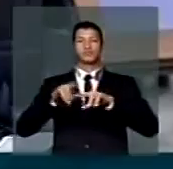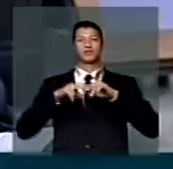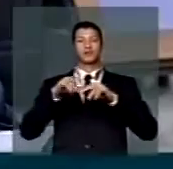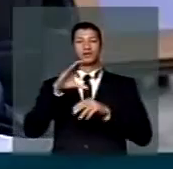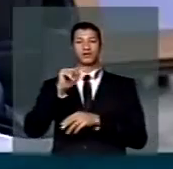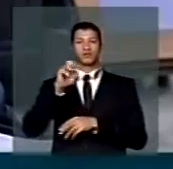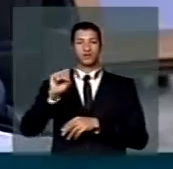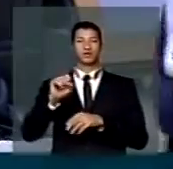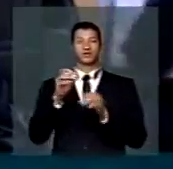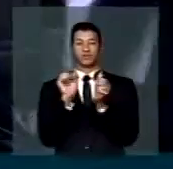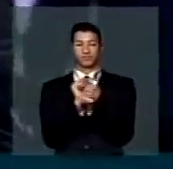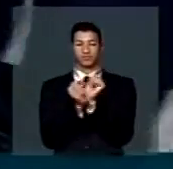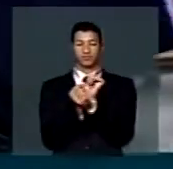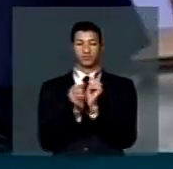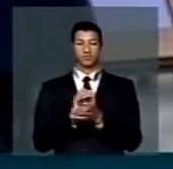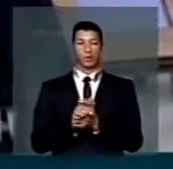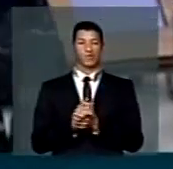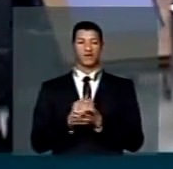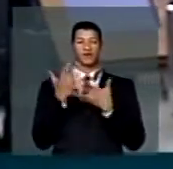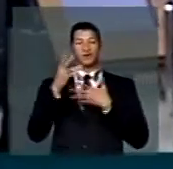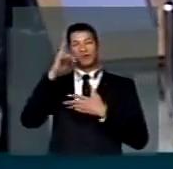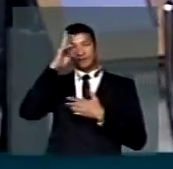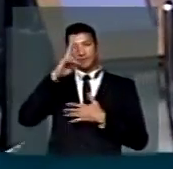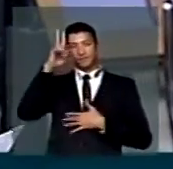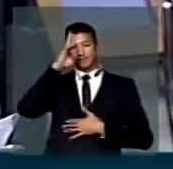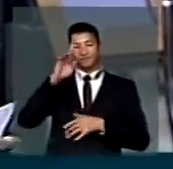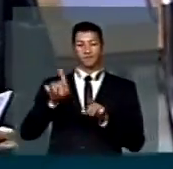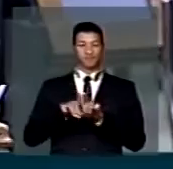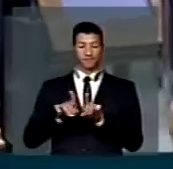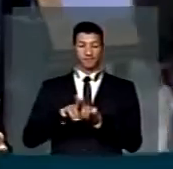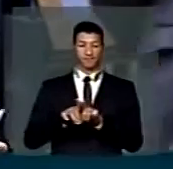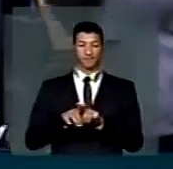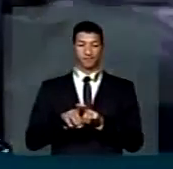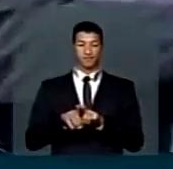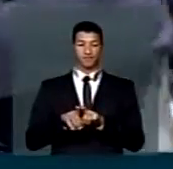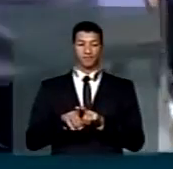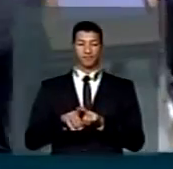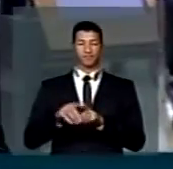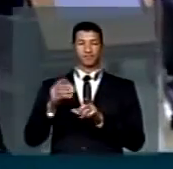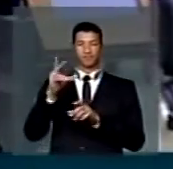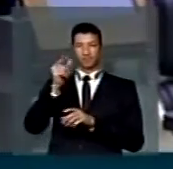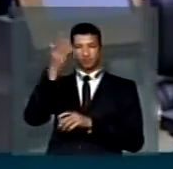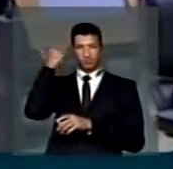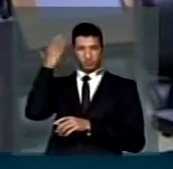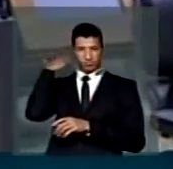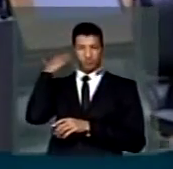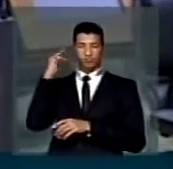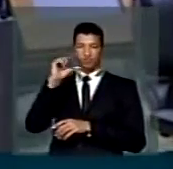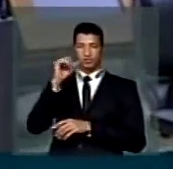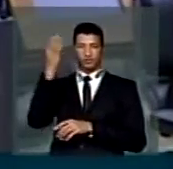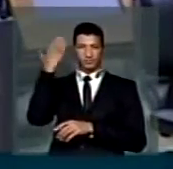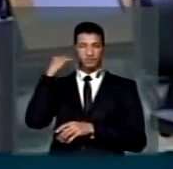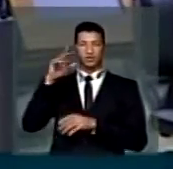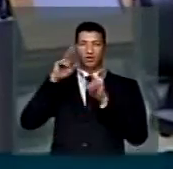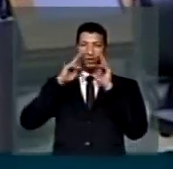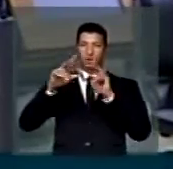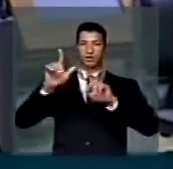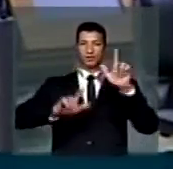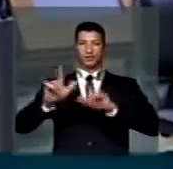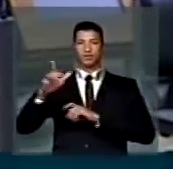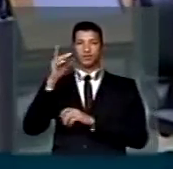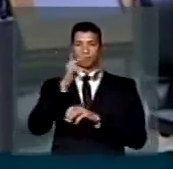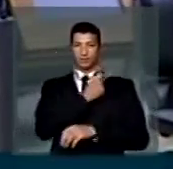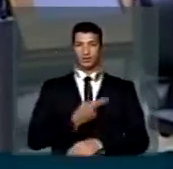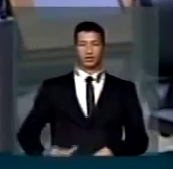de escravidão. Quero lembrar apenas uma coisa. Há poucos dias, assistimos nas televisões Dilma